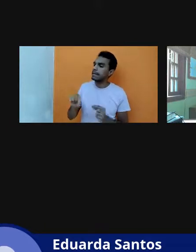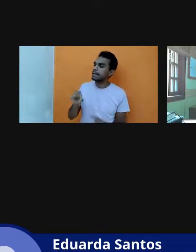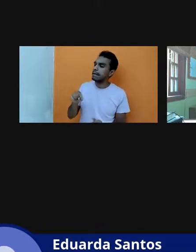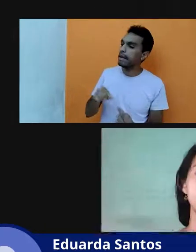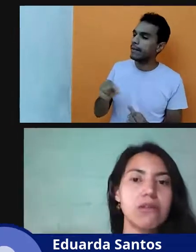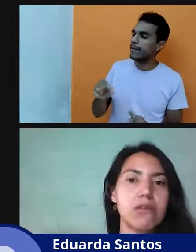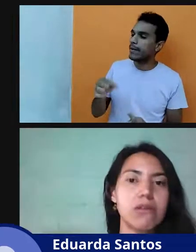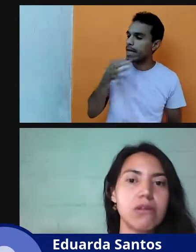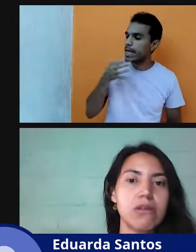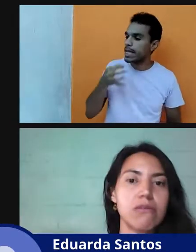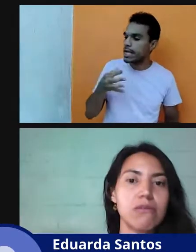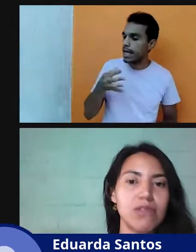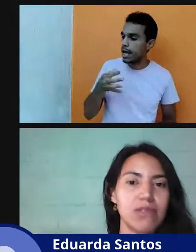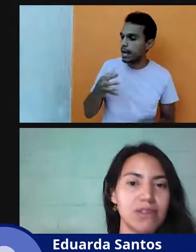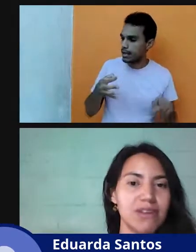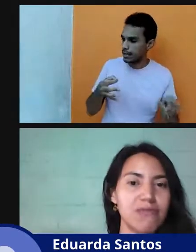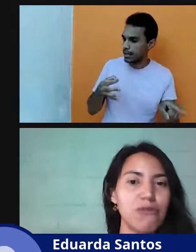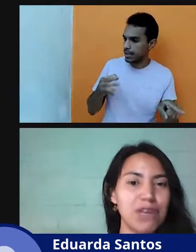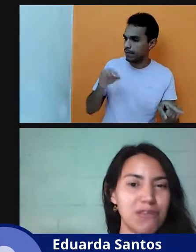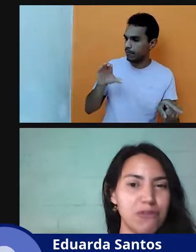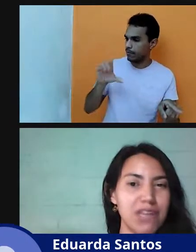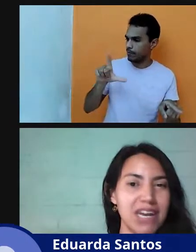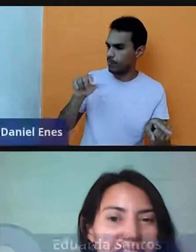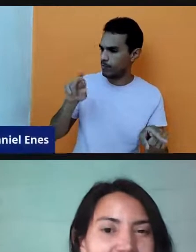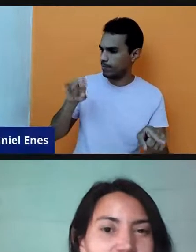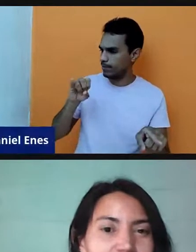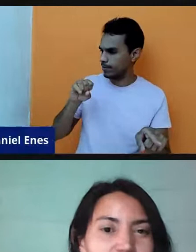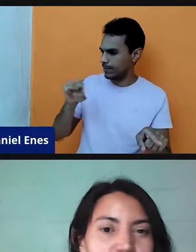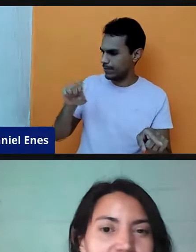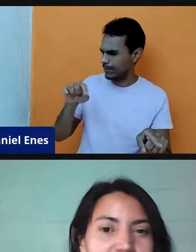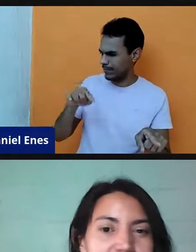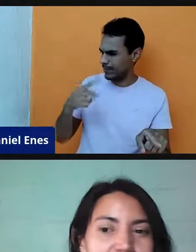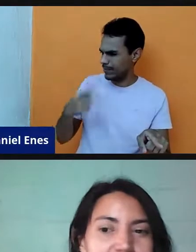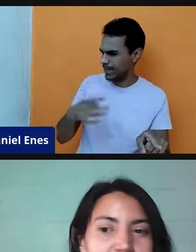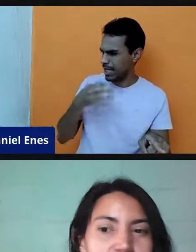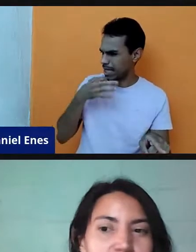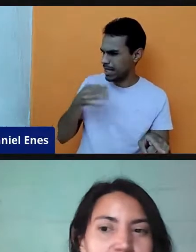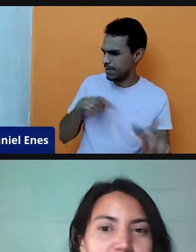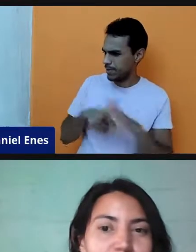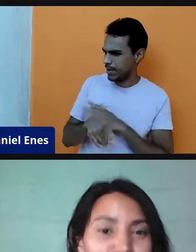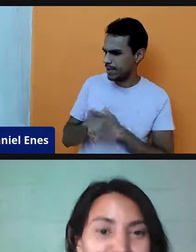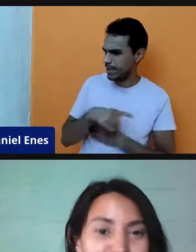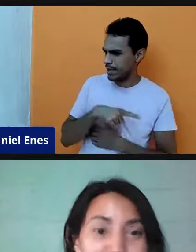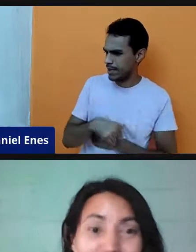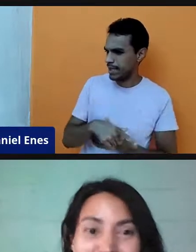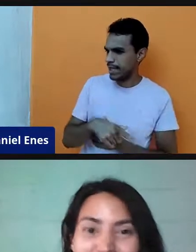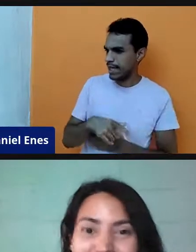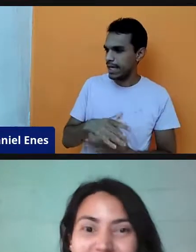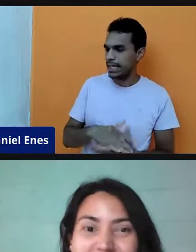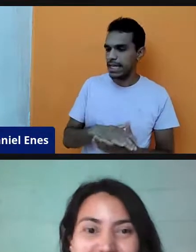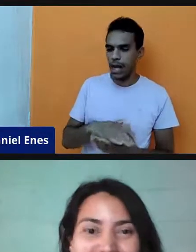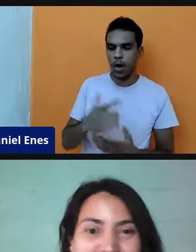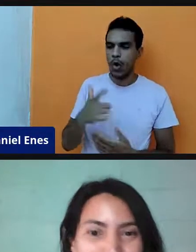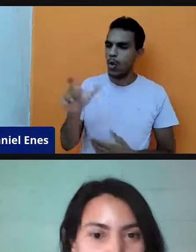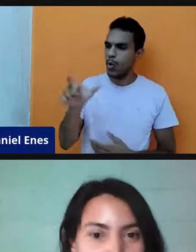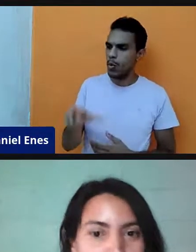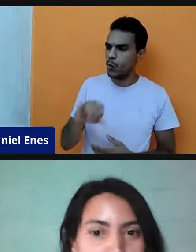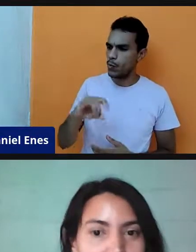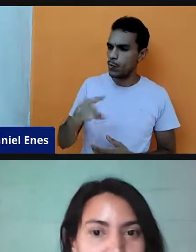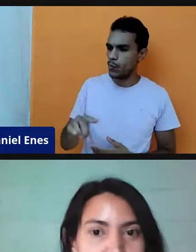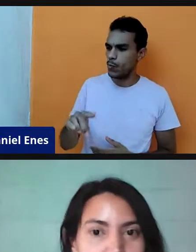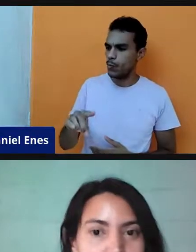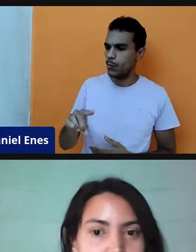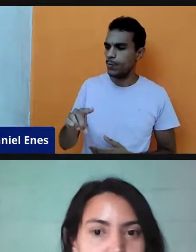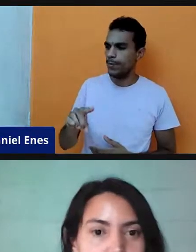Crítica da Clarice, né? Acho que foi isso a pergunta. Eu acho que foi da Clarice que eu te falei. Do João Cabral em relação à